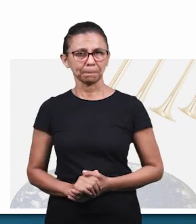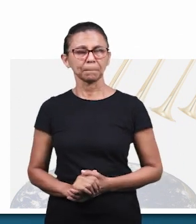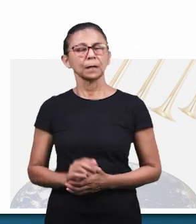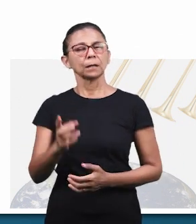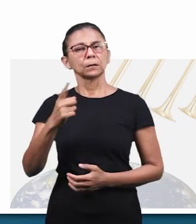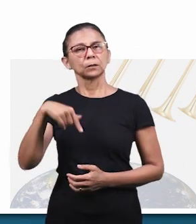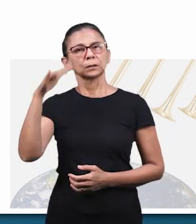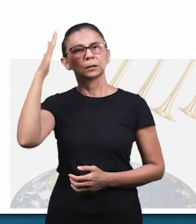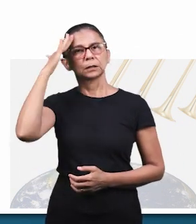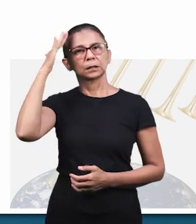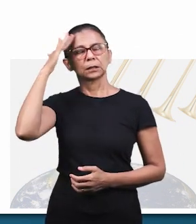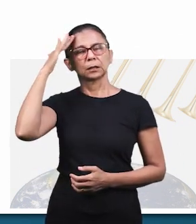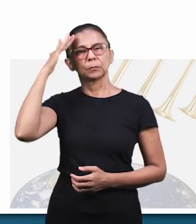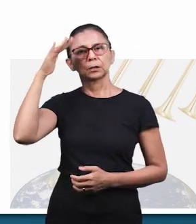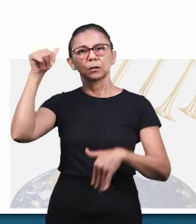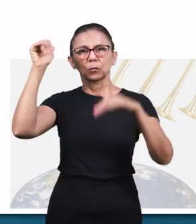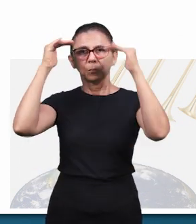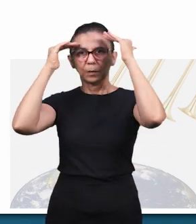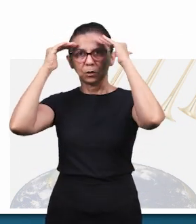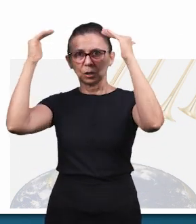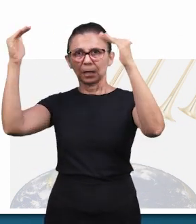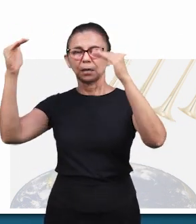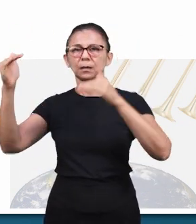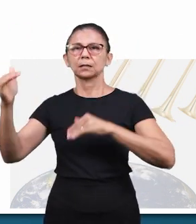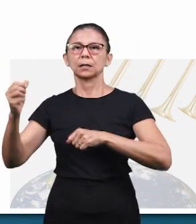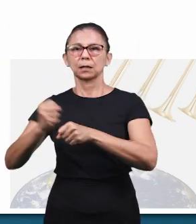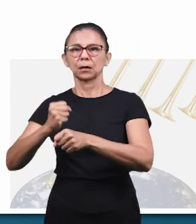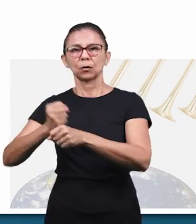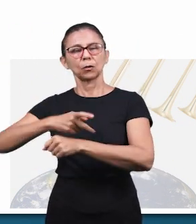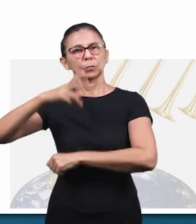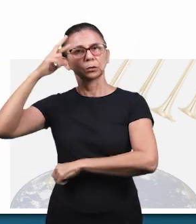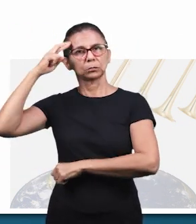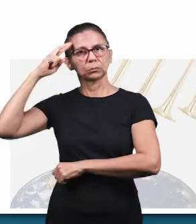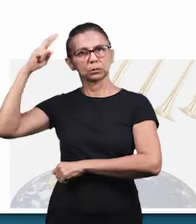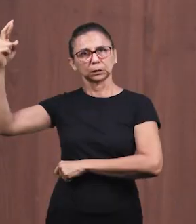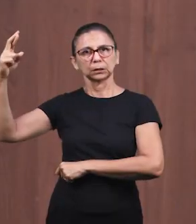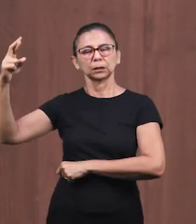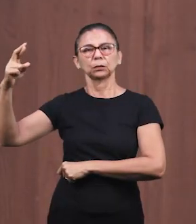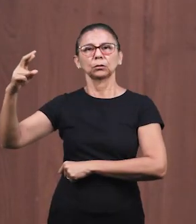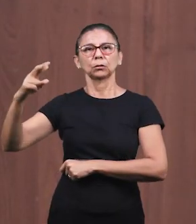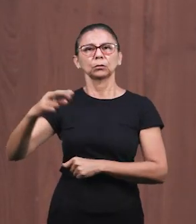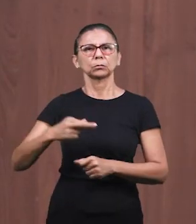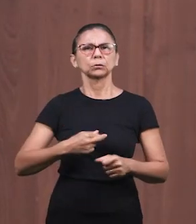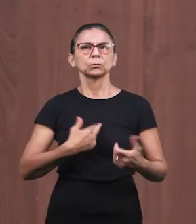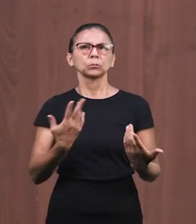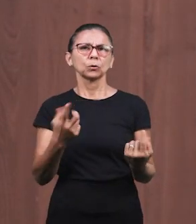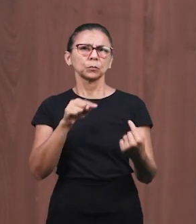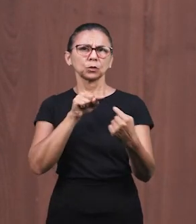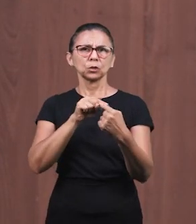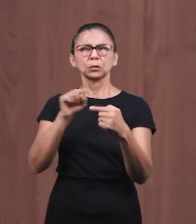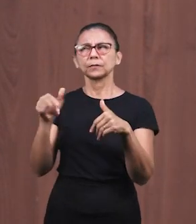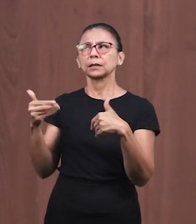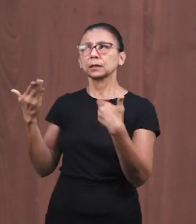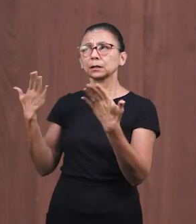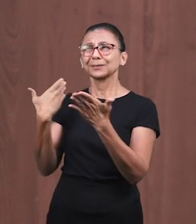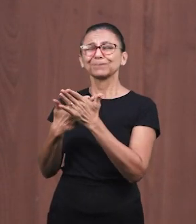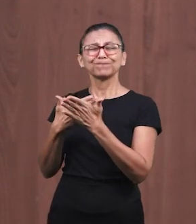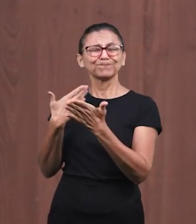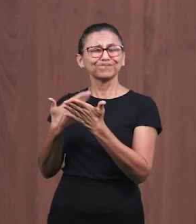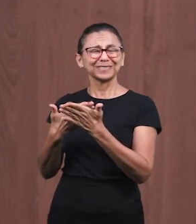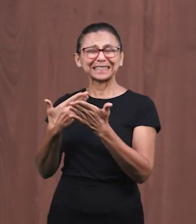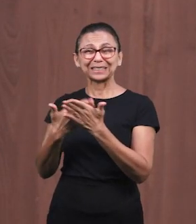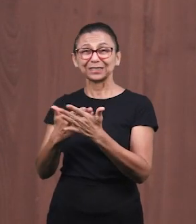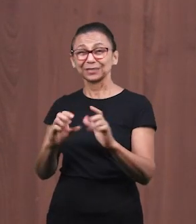na obediência e dedicação na obra do Senhor, colocando diante do seu altar os nossos propósitos e